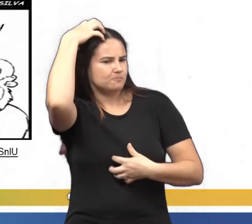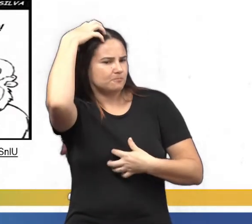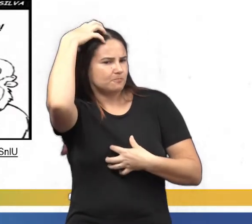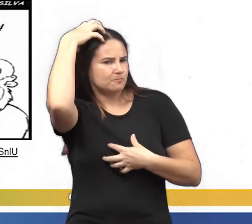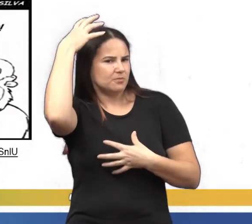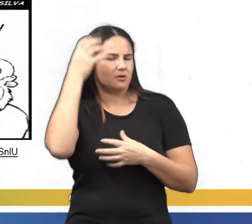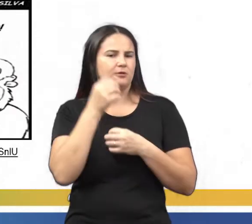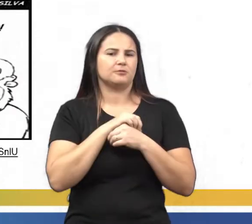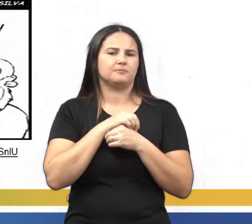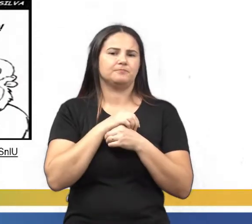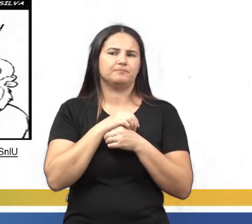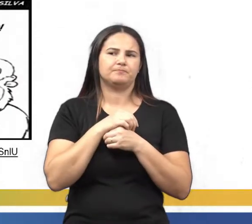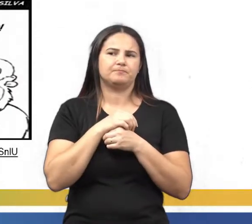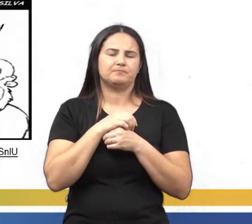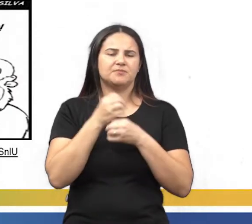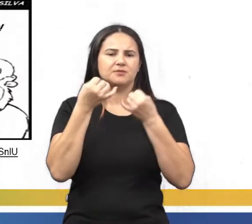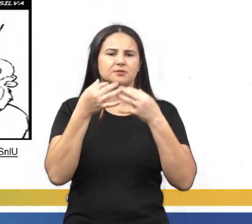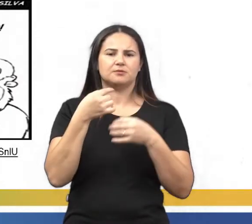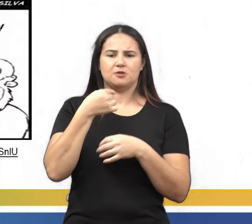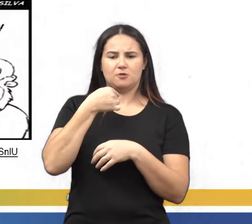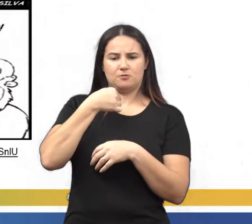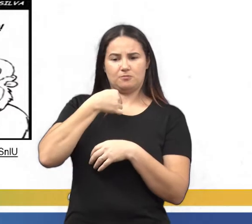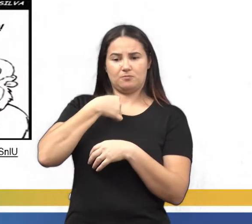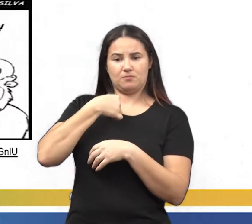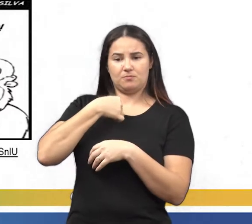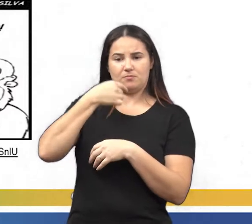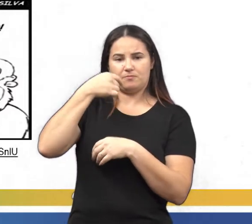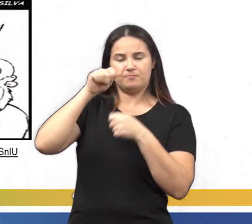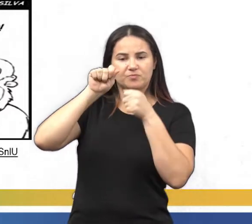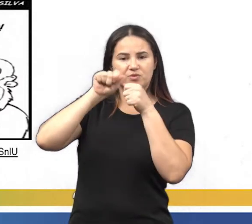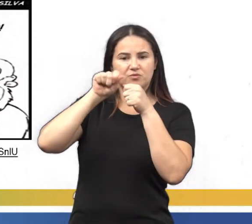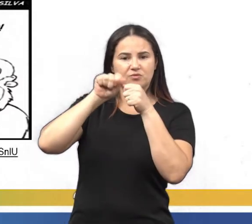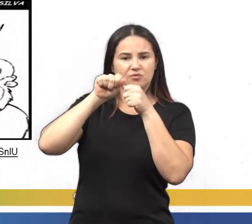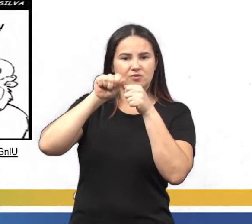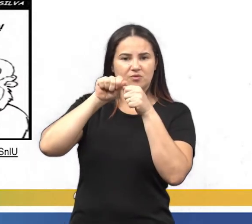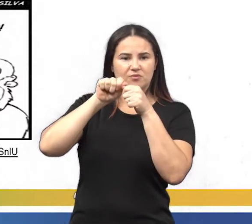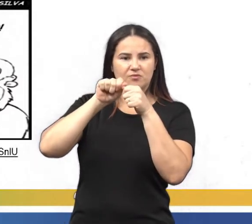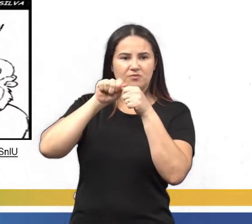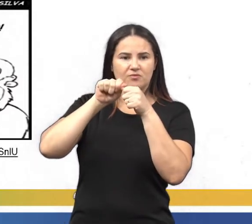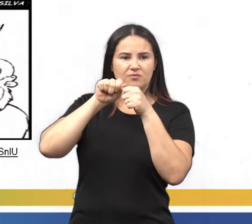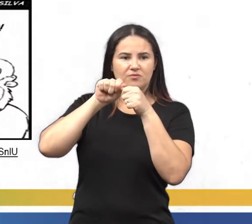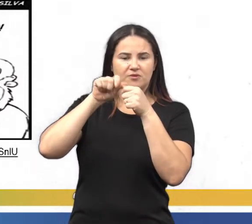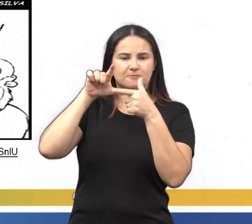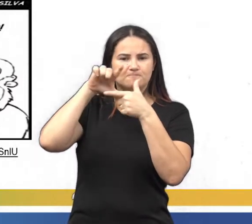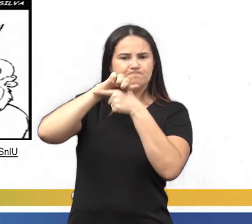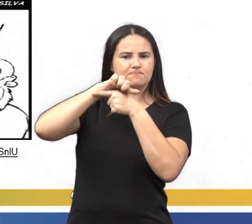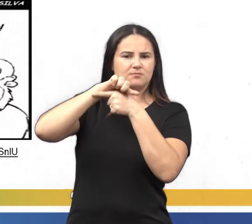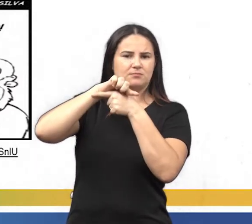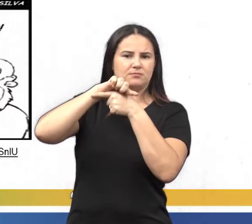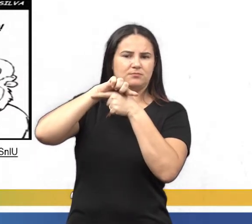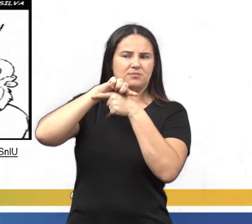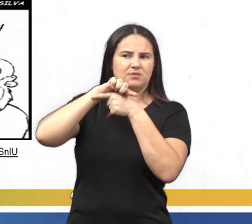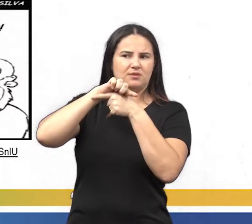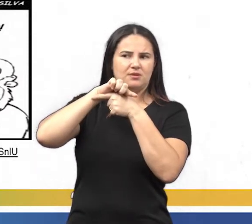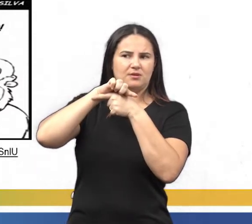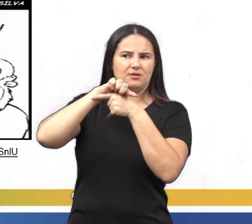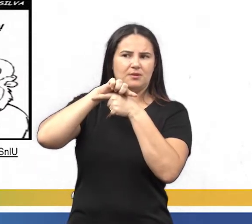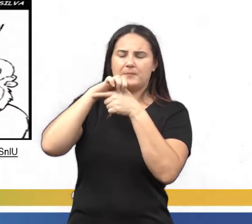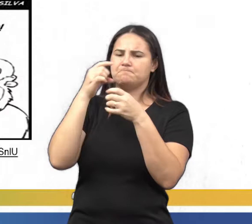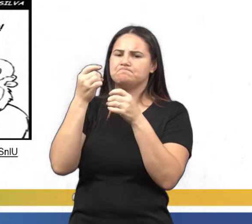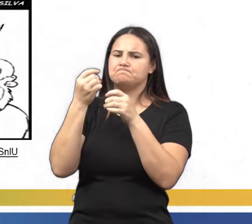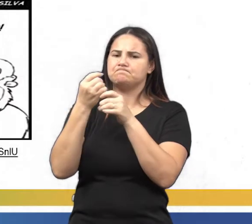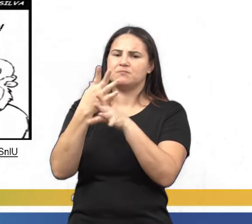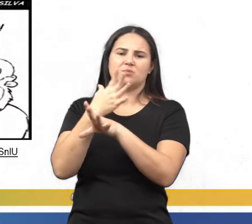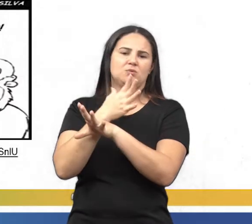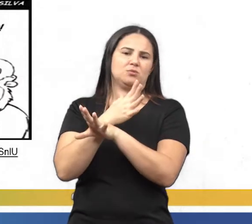assim, ó. Vou fazer uma metalinguagem. Quase, desenhando ali, né? Aí ele vai e nos mostra a tirinha.